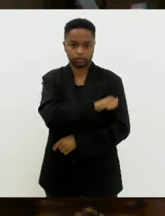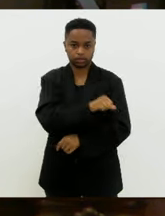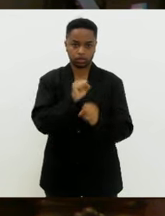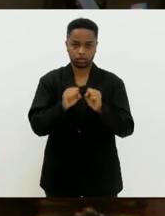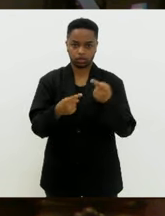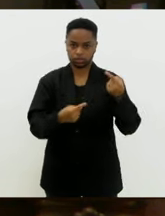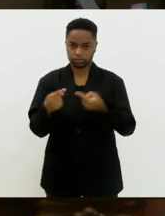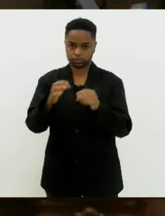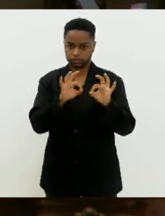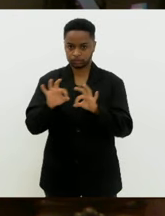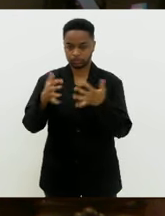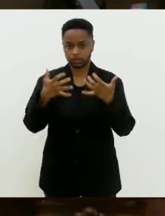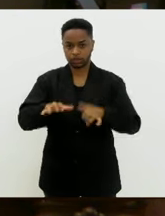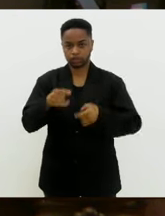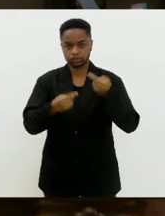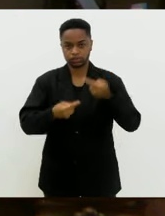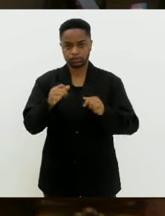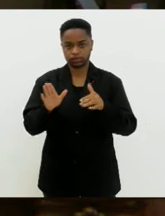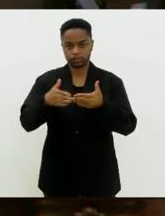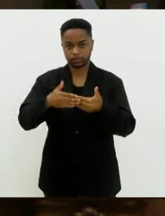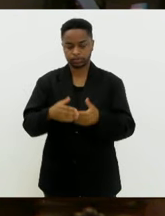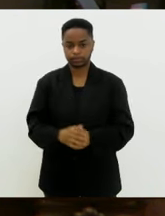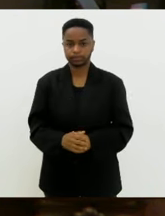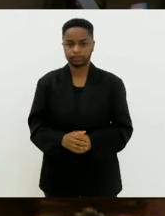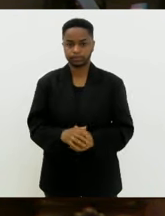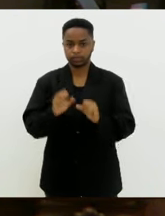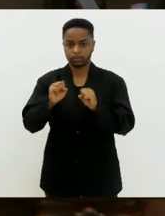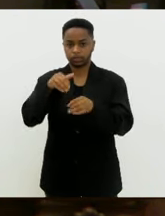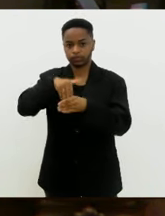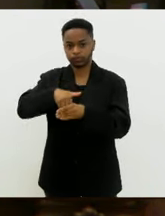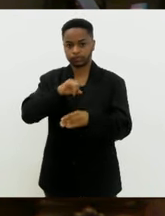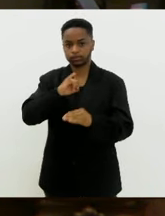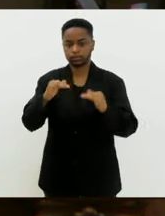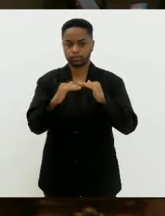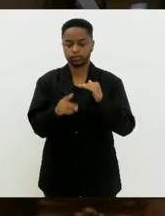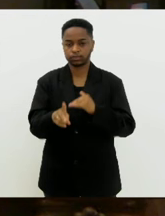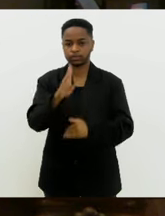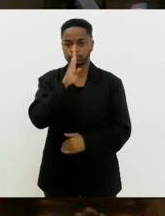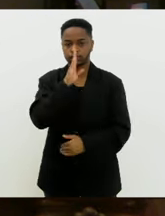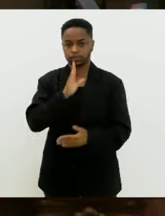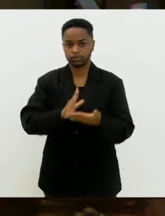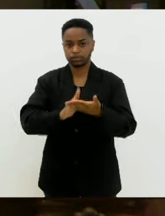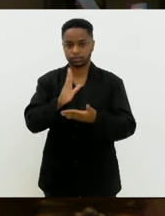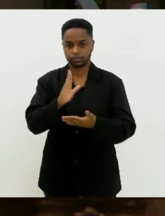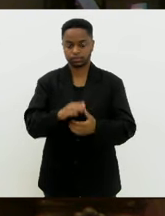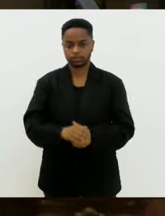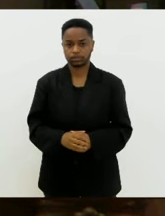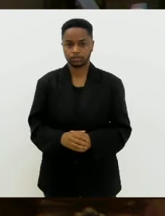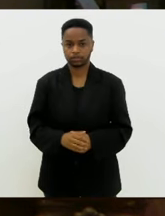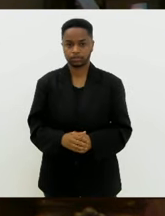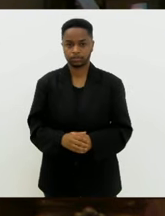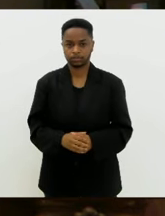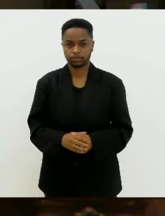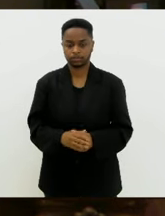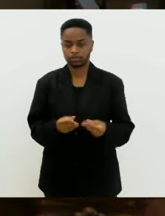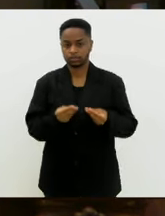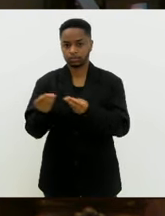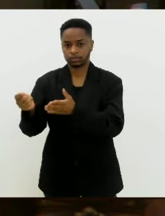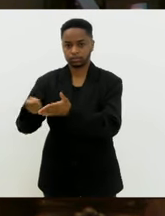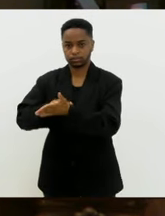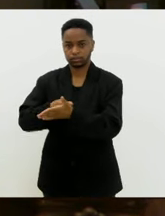não havendo quem queira discutir, encerrada a discussão. Em votação, senhores que aprovam, permaneçam como estão. Aprovado, vai